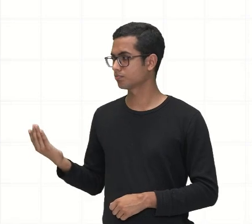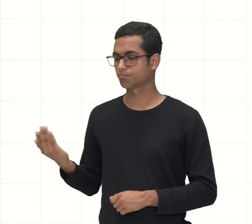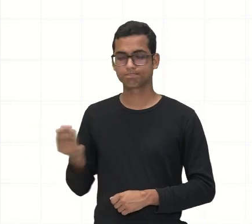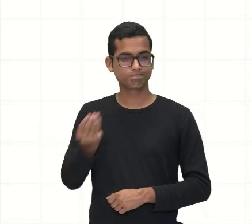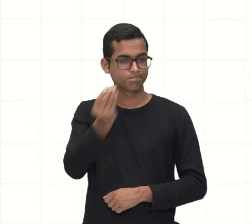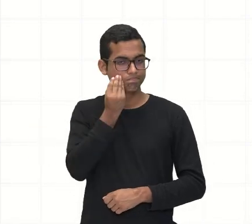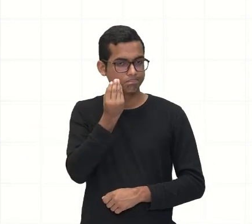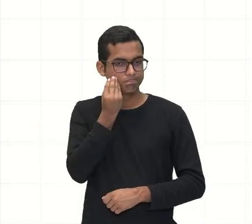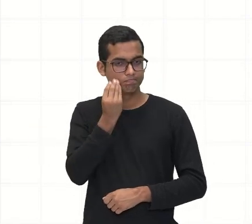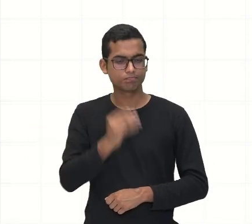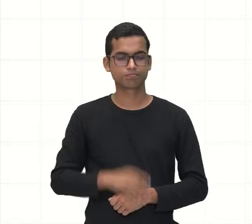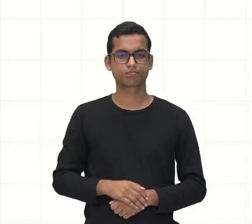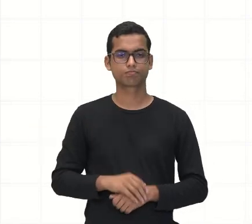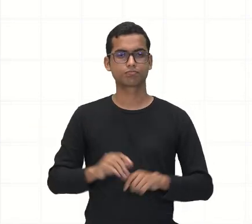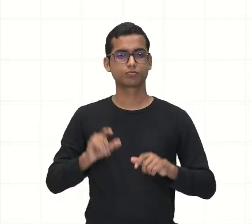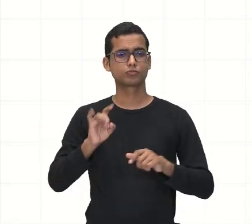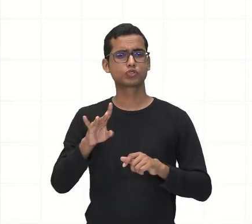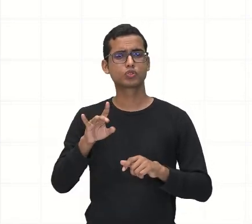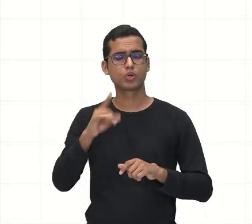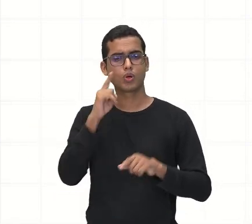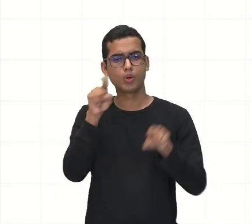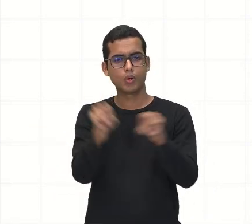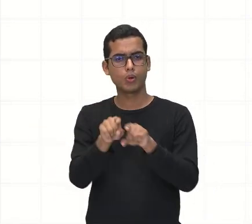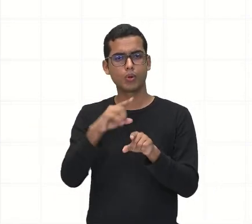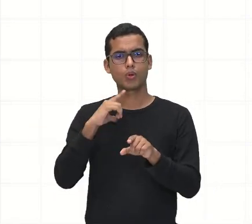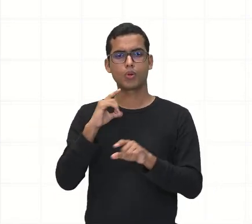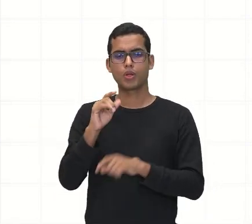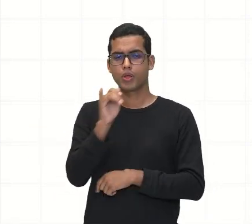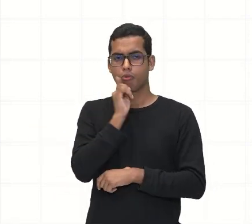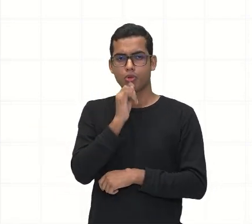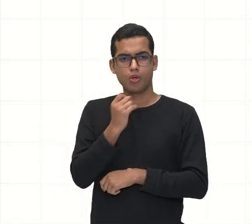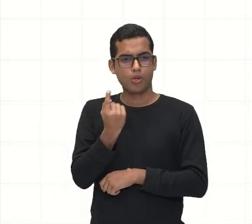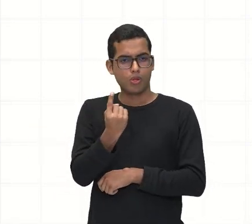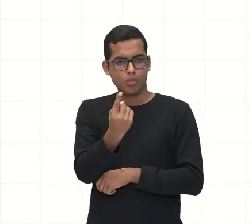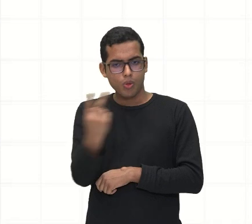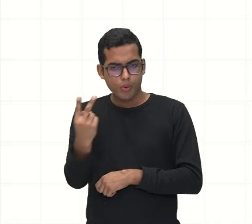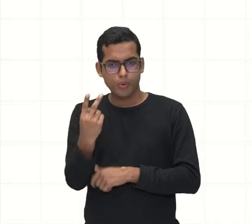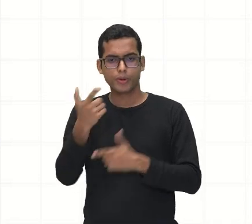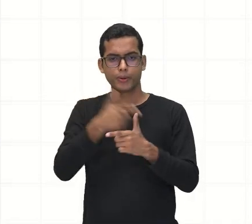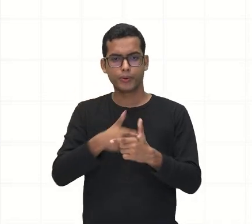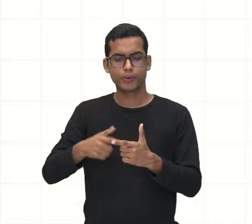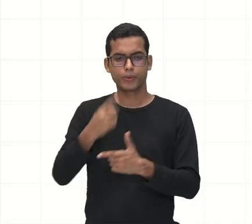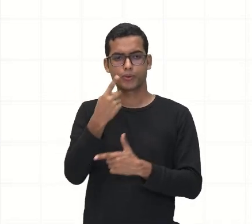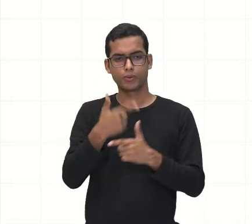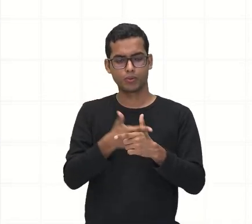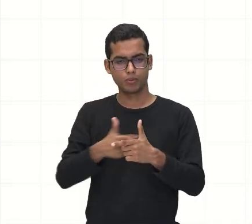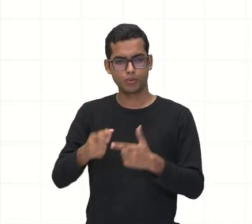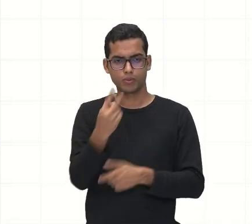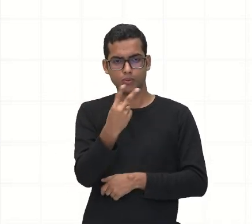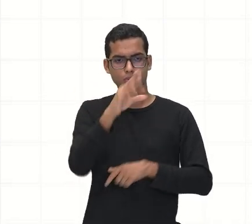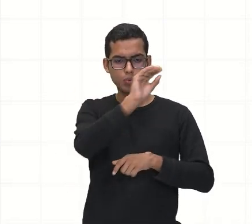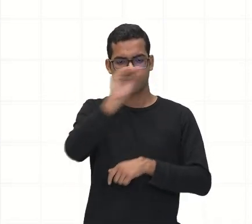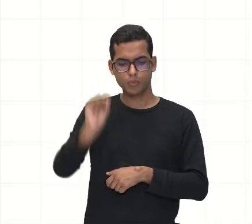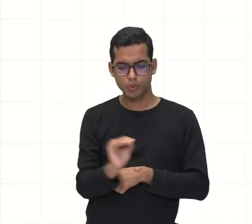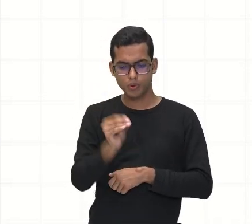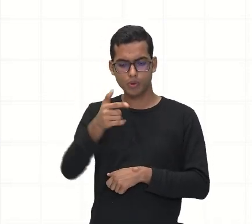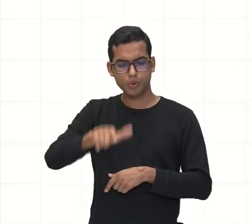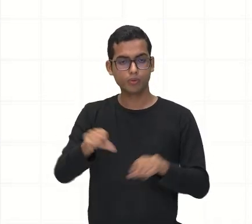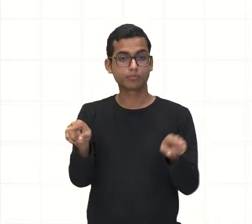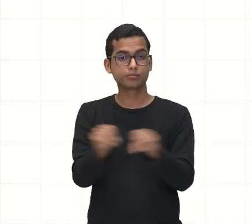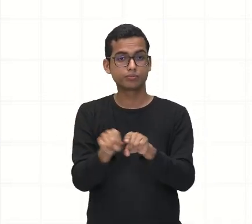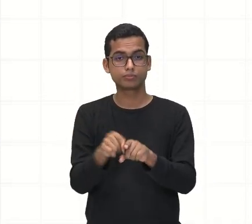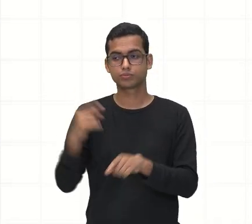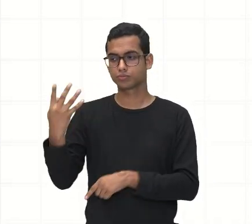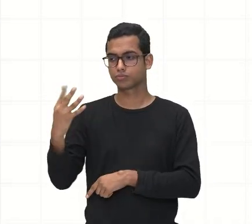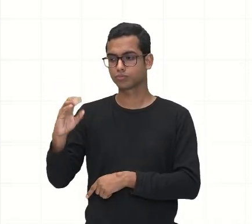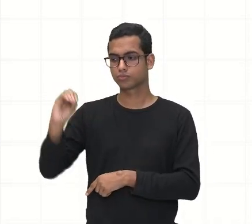apenas repetimos, ó, o 12 dividido por 2, ó, e repetimos aqui também o 40, tá